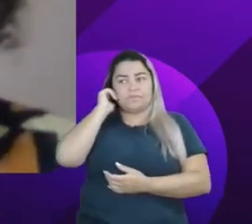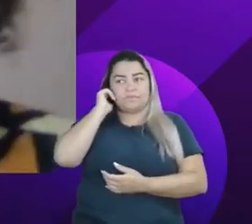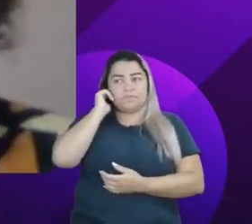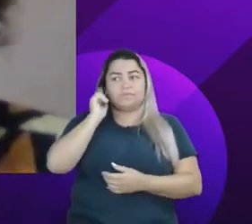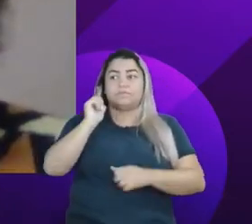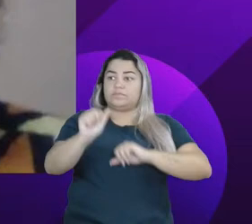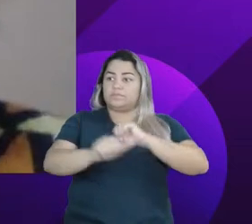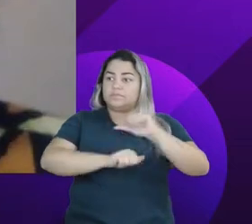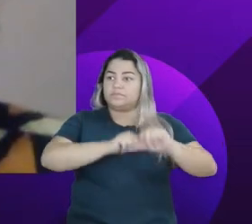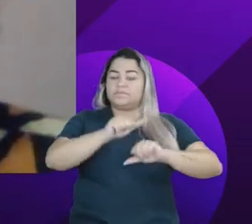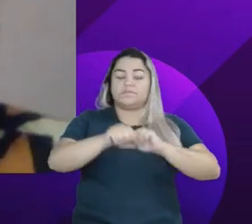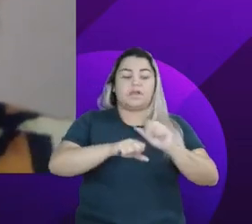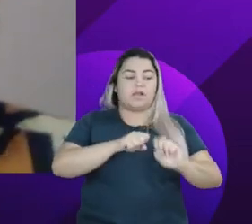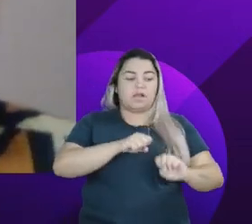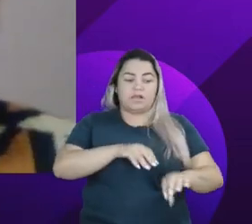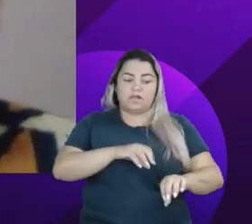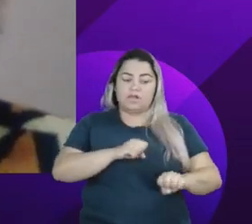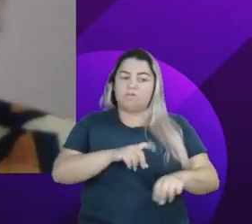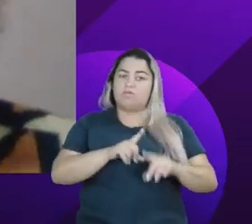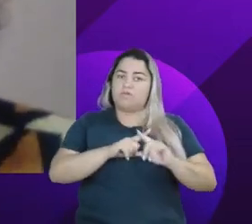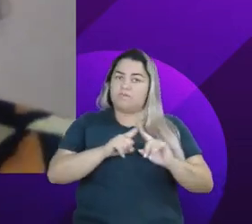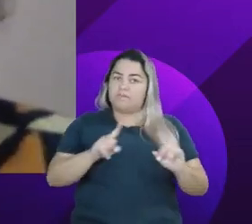não diria que é uma aula, mas eu